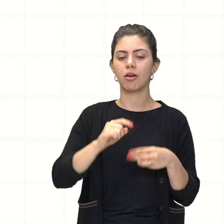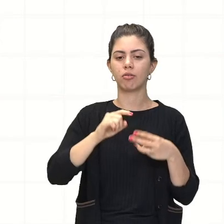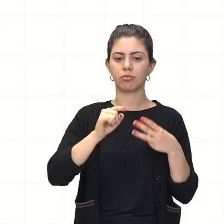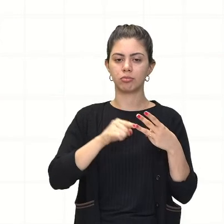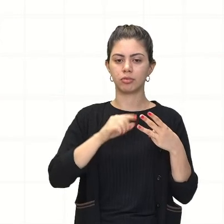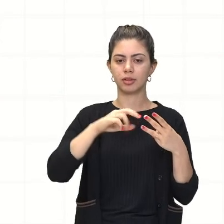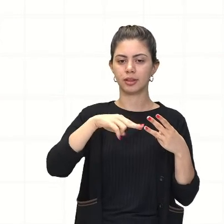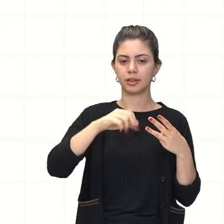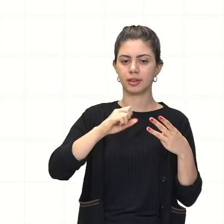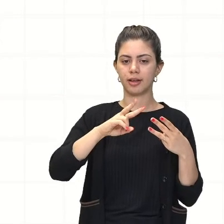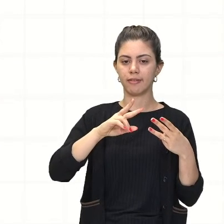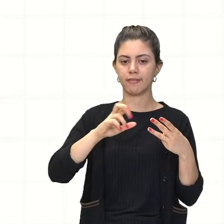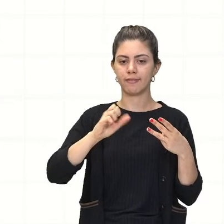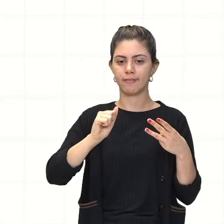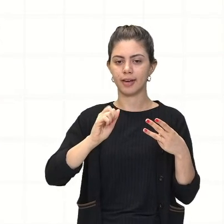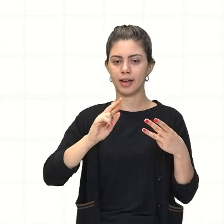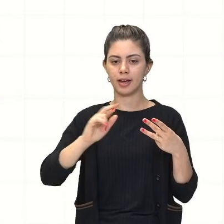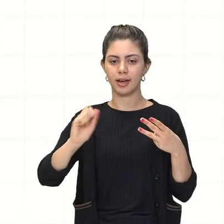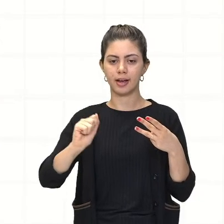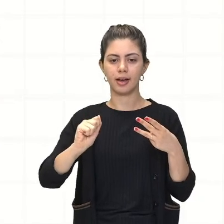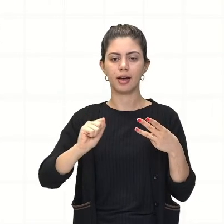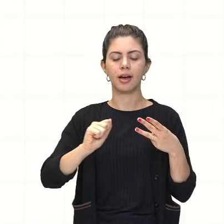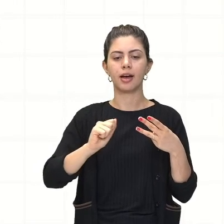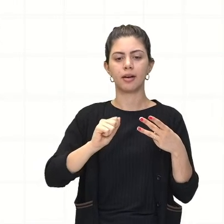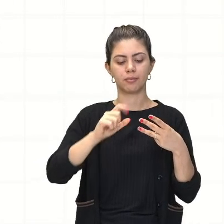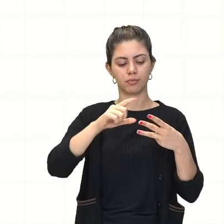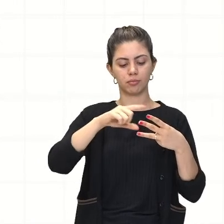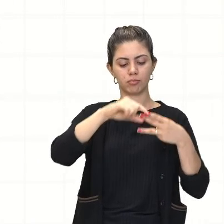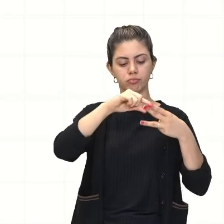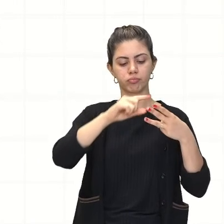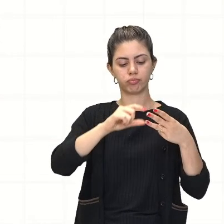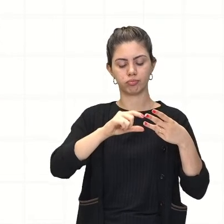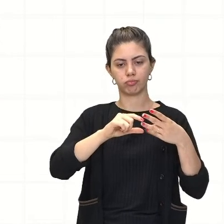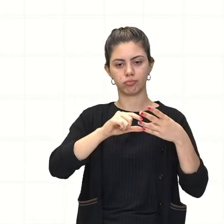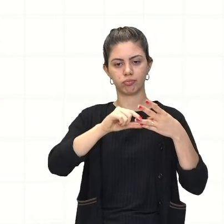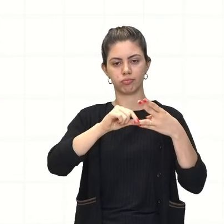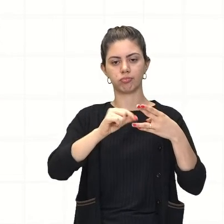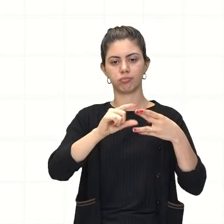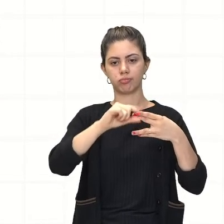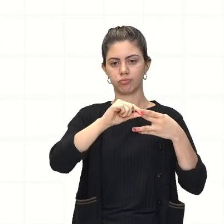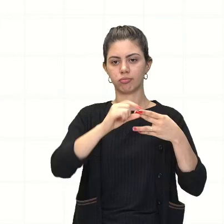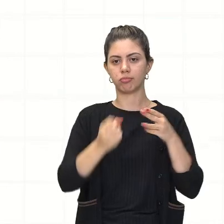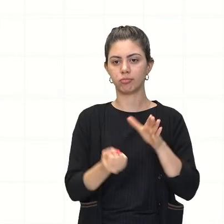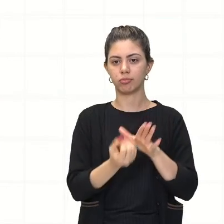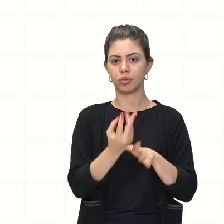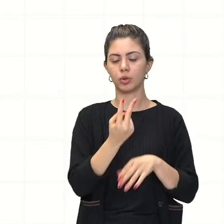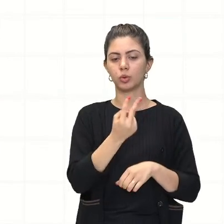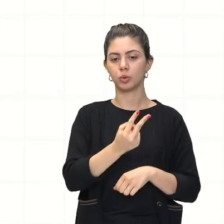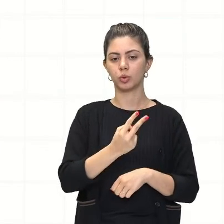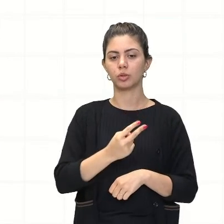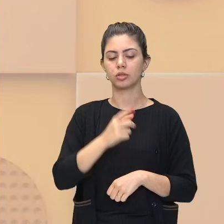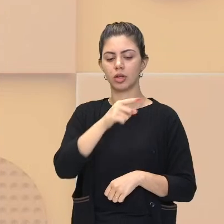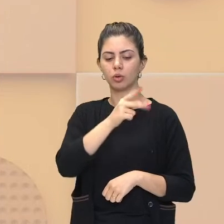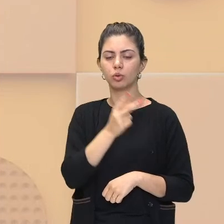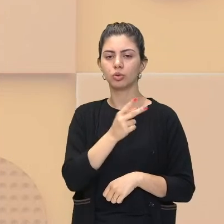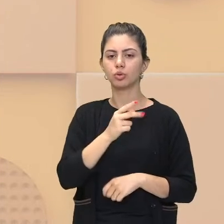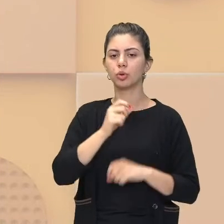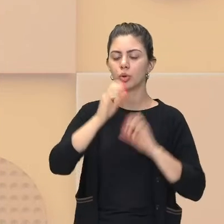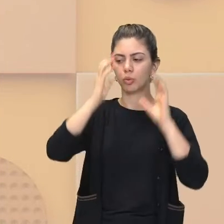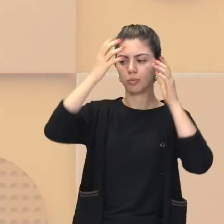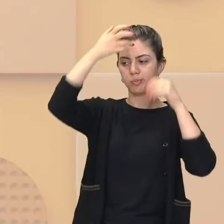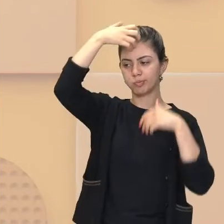Navarra foi integrado ao reino de Aragão. Então, nós temos dois reinos fortes lutando contra